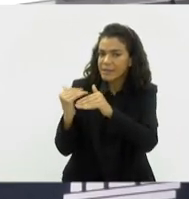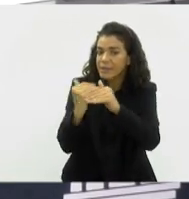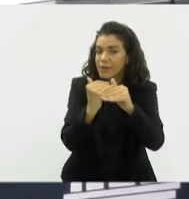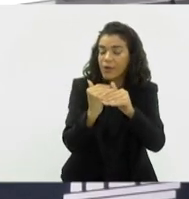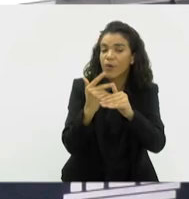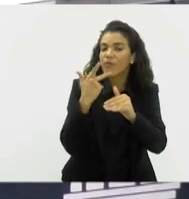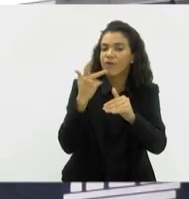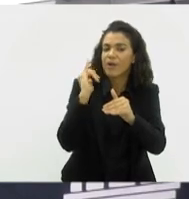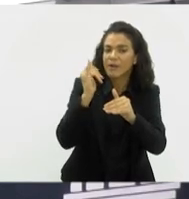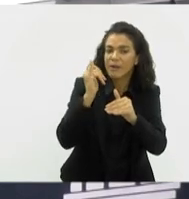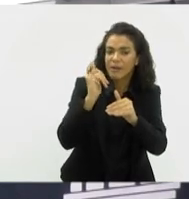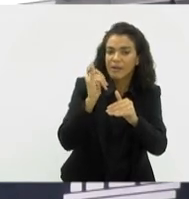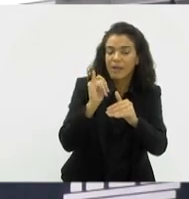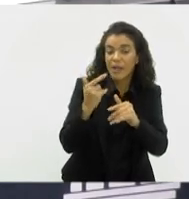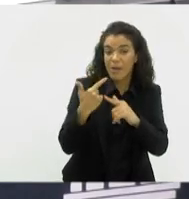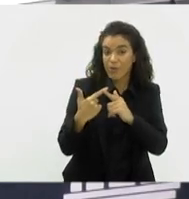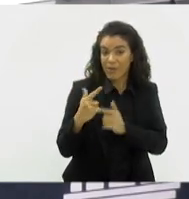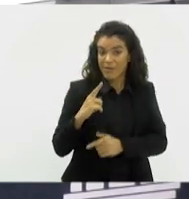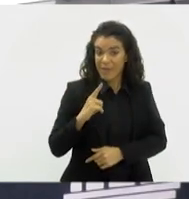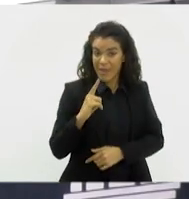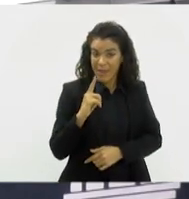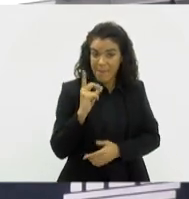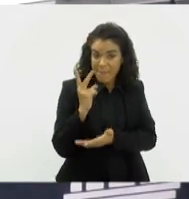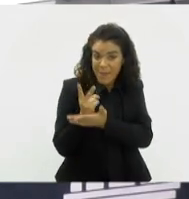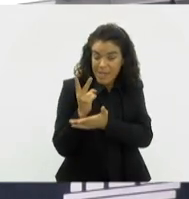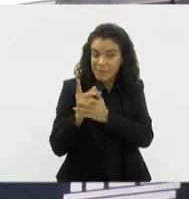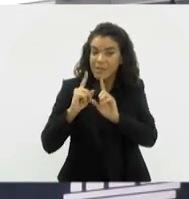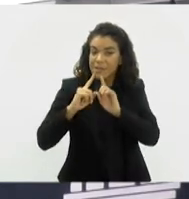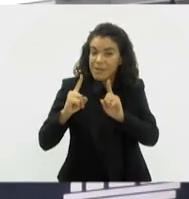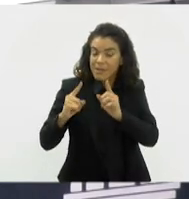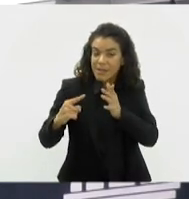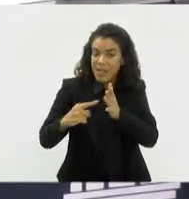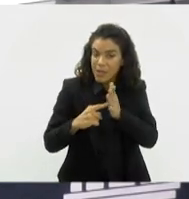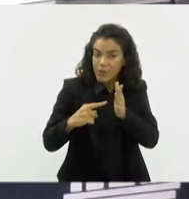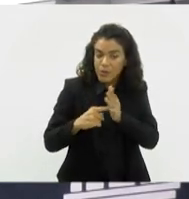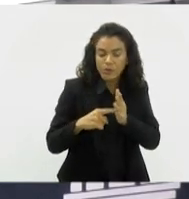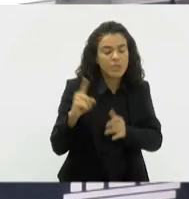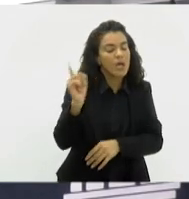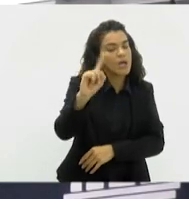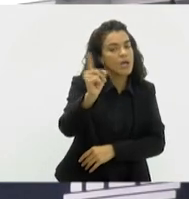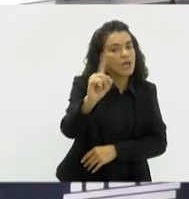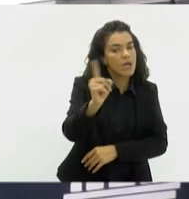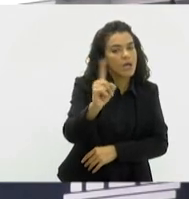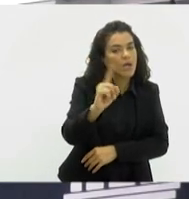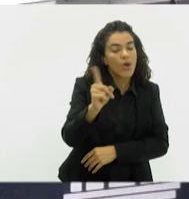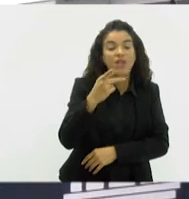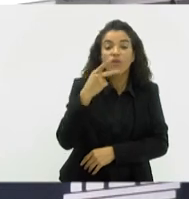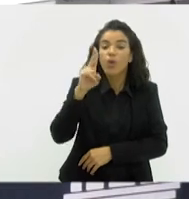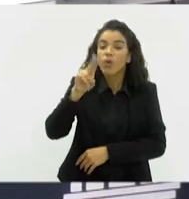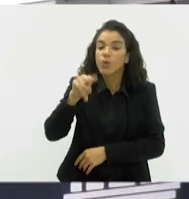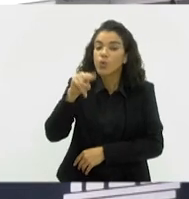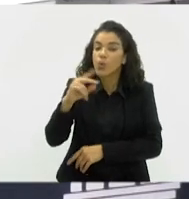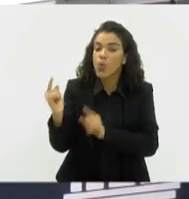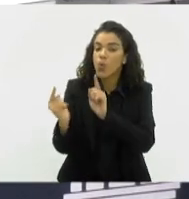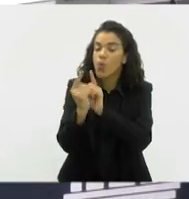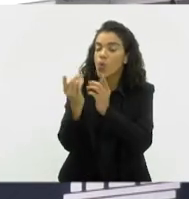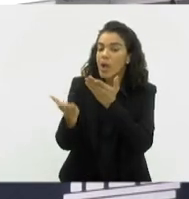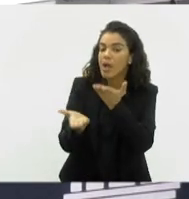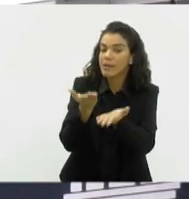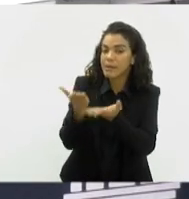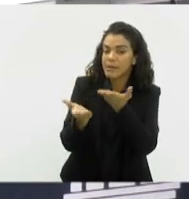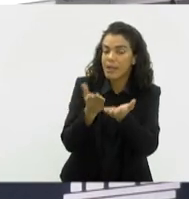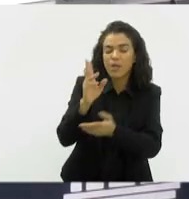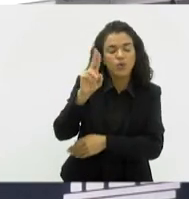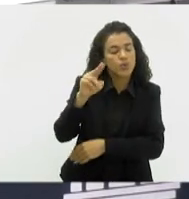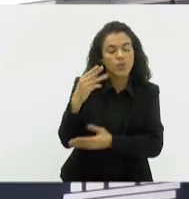sendo relatado é que há menos denúncias das pessoas que são vítimas do tráfico. Não, ele disse que nunca atendeu ninguém. Não é menos, não. Ele disse que nunca atendeu